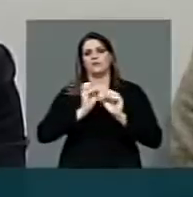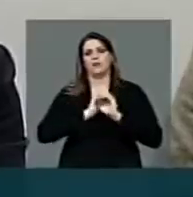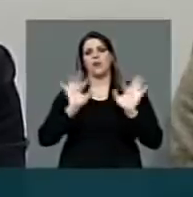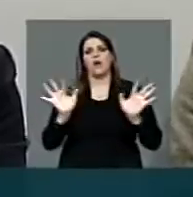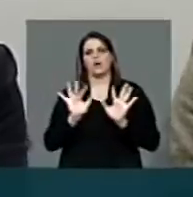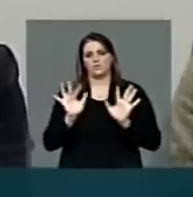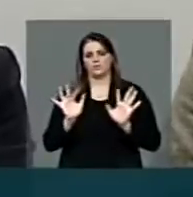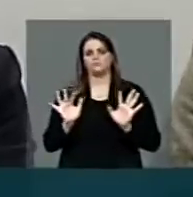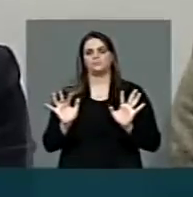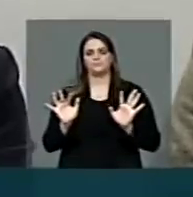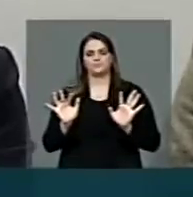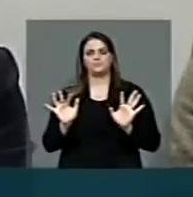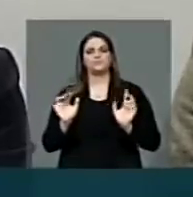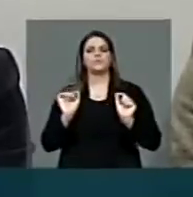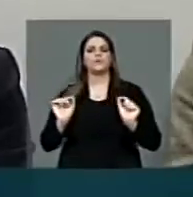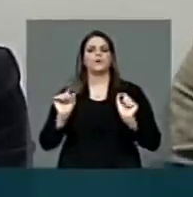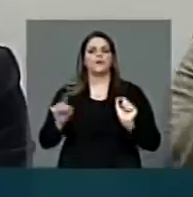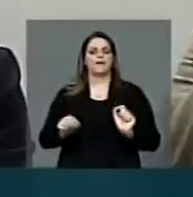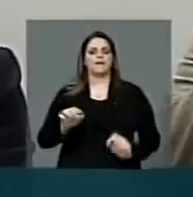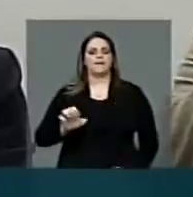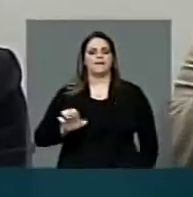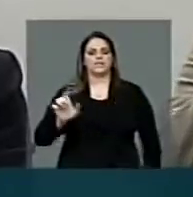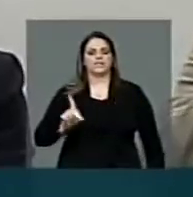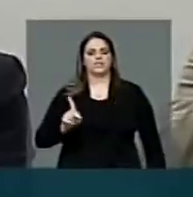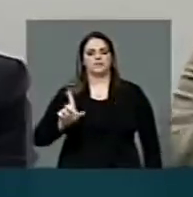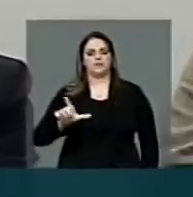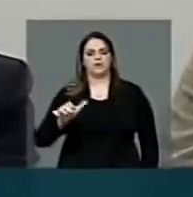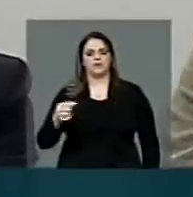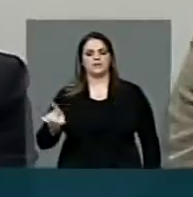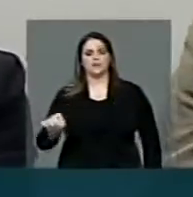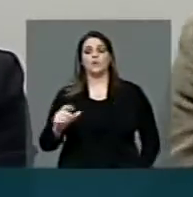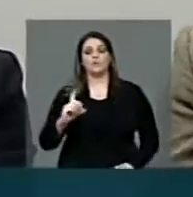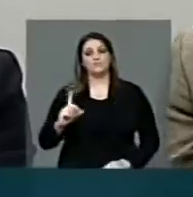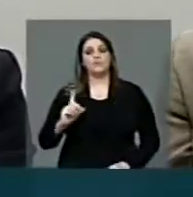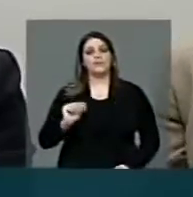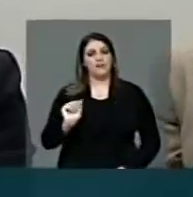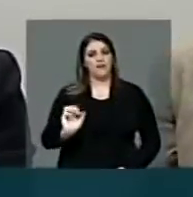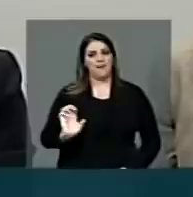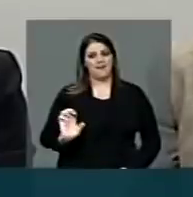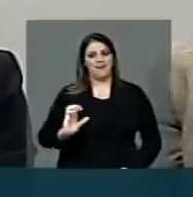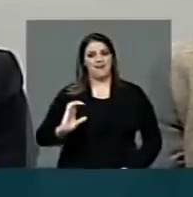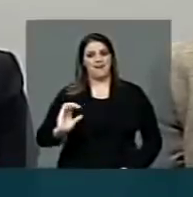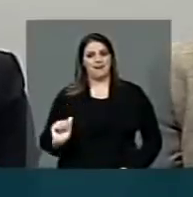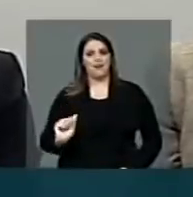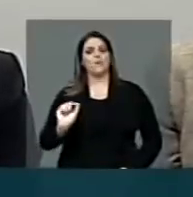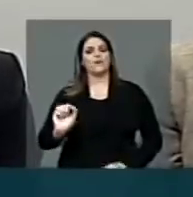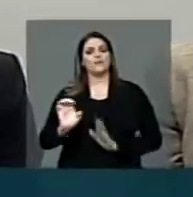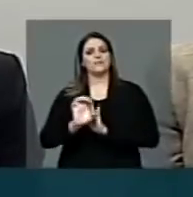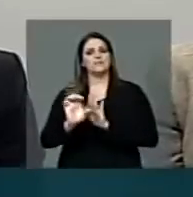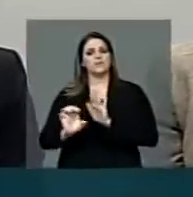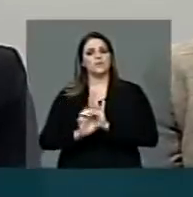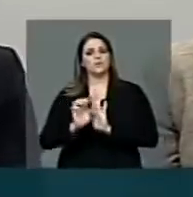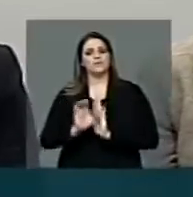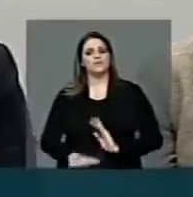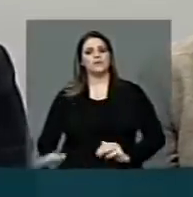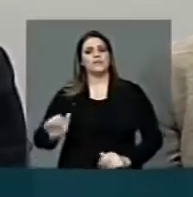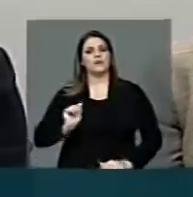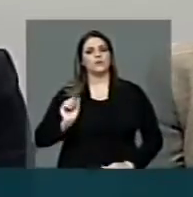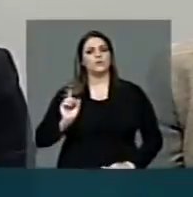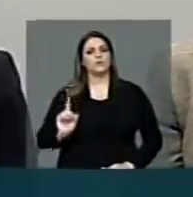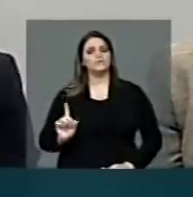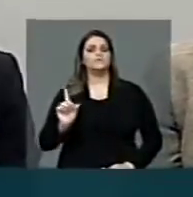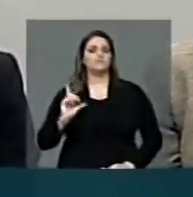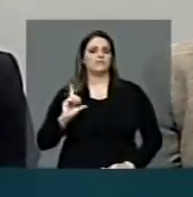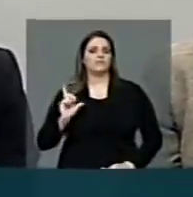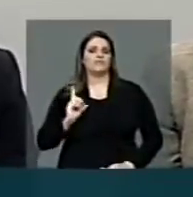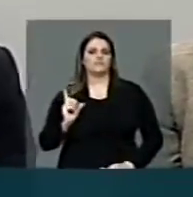as definições de exploração sexual presentes no ECA, no Estatuto da Criança e do Adolescente. Primeiro ponto. Segundo, o